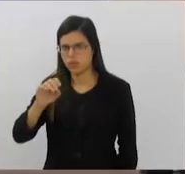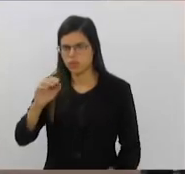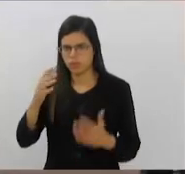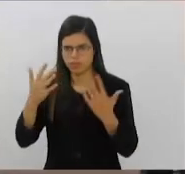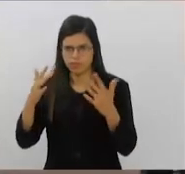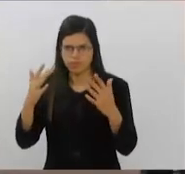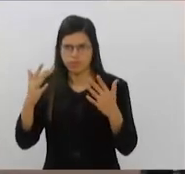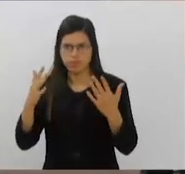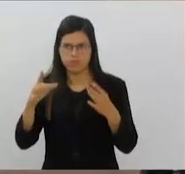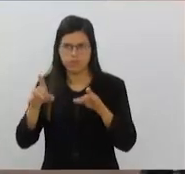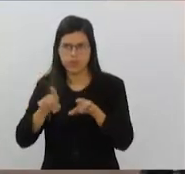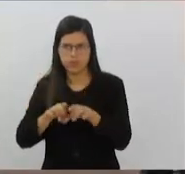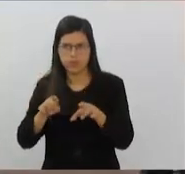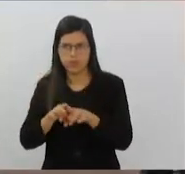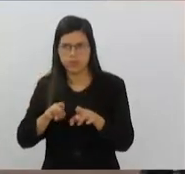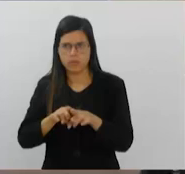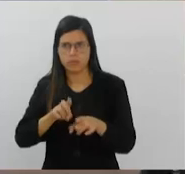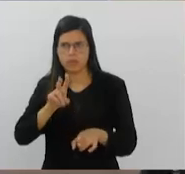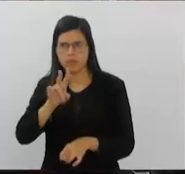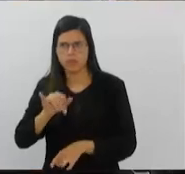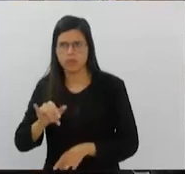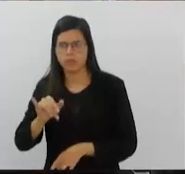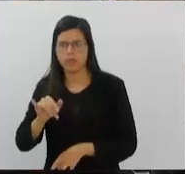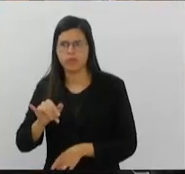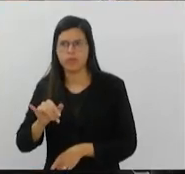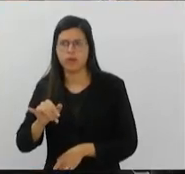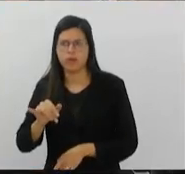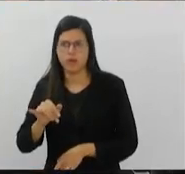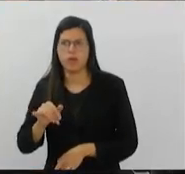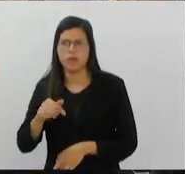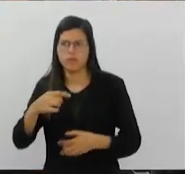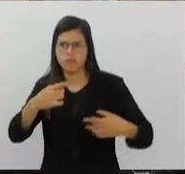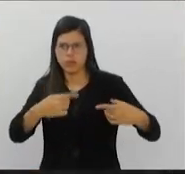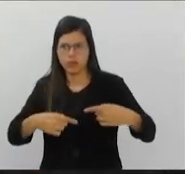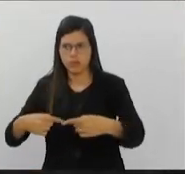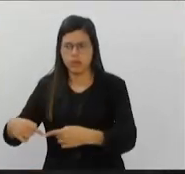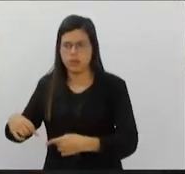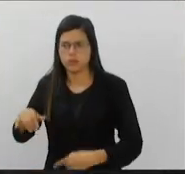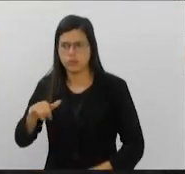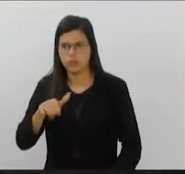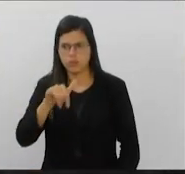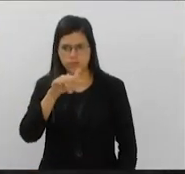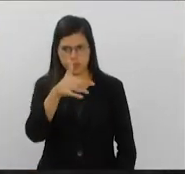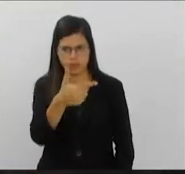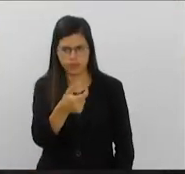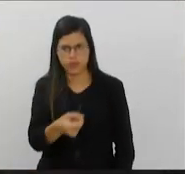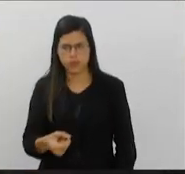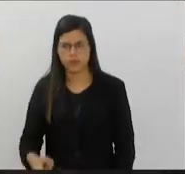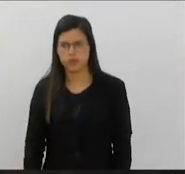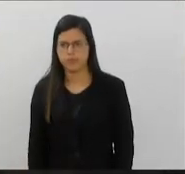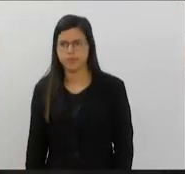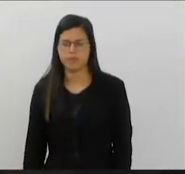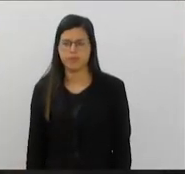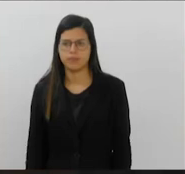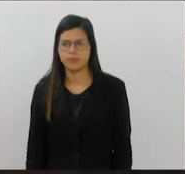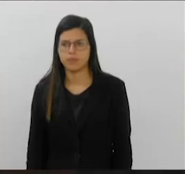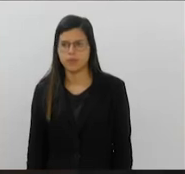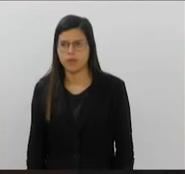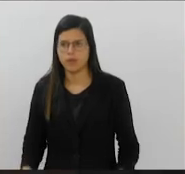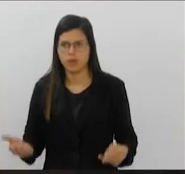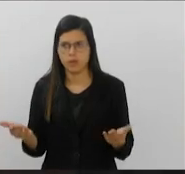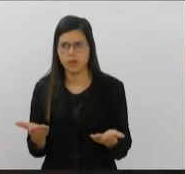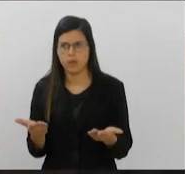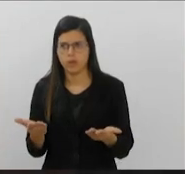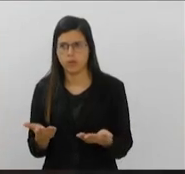Ele também vai aqui compor o nosso painel de debate do Y20. E eu agora